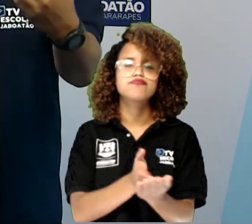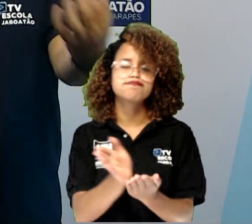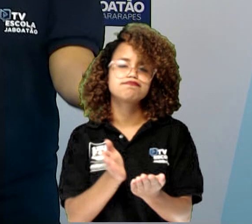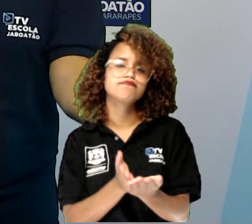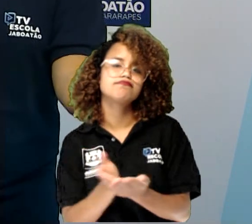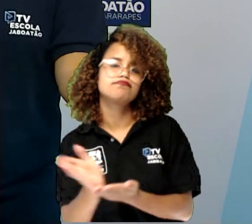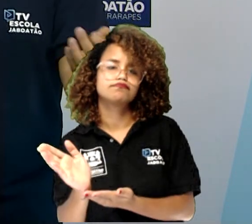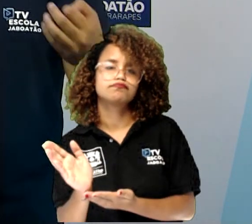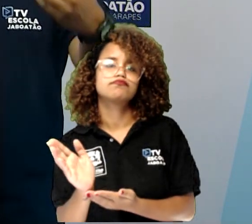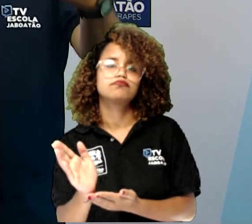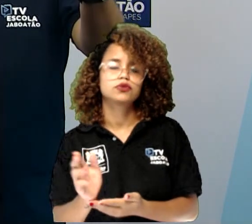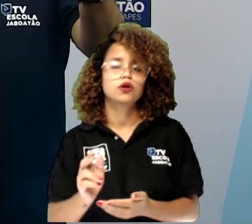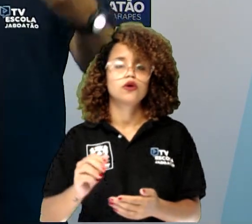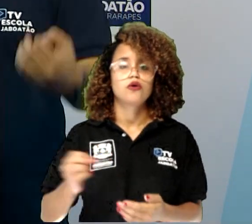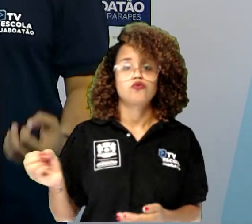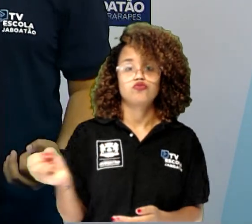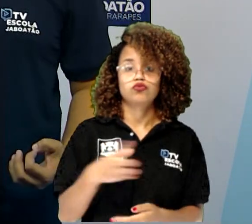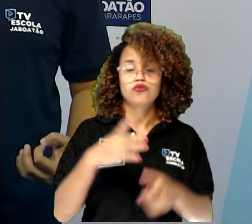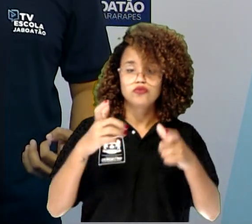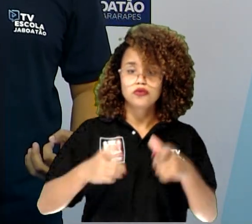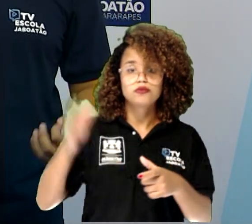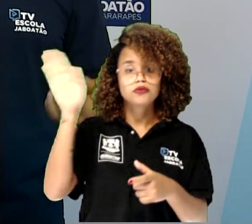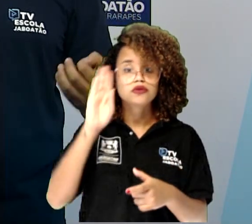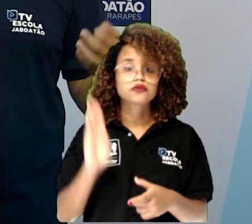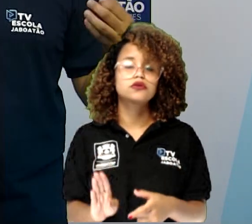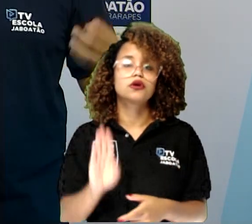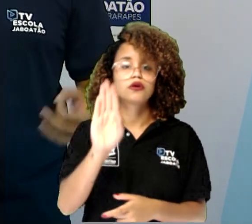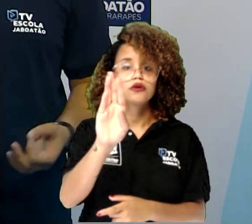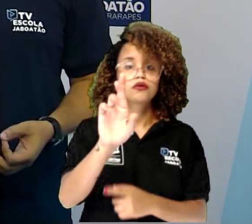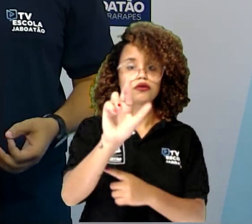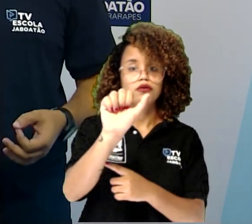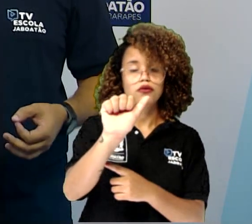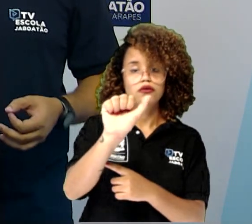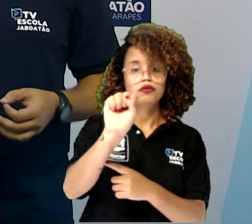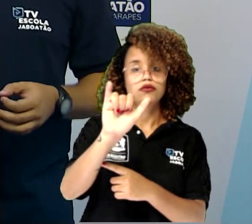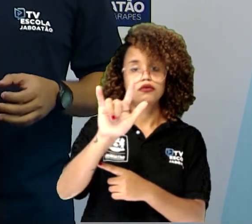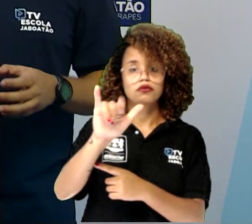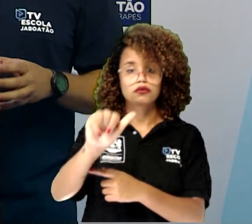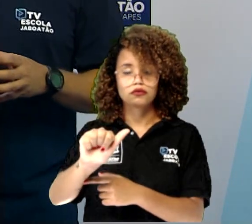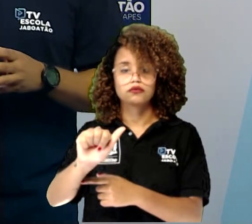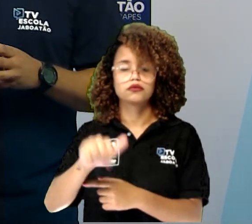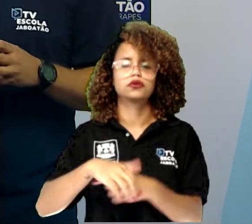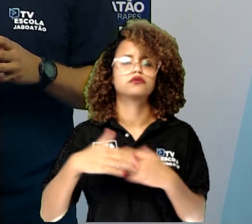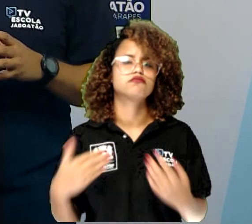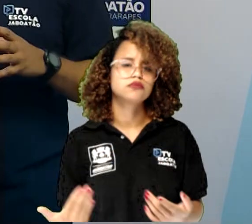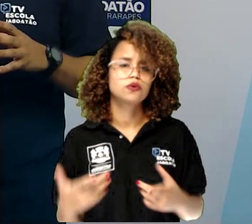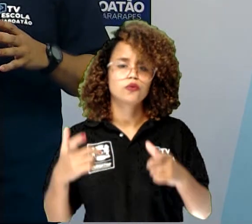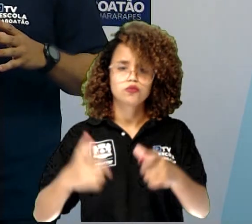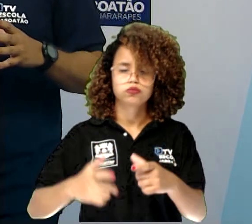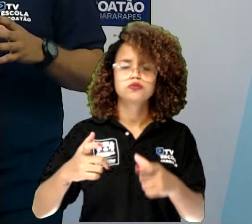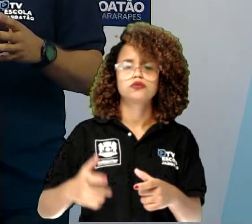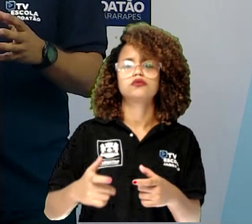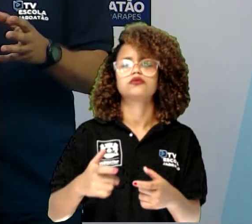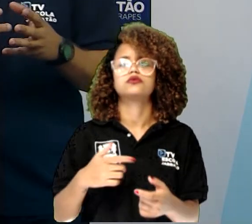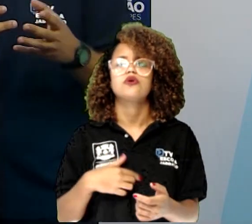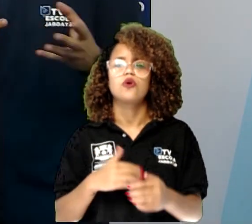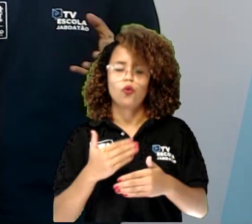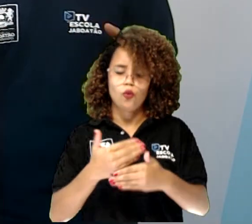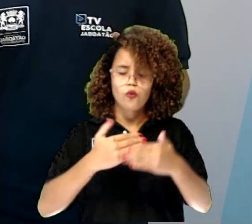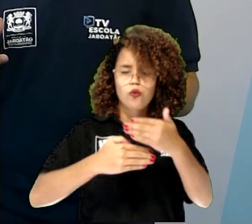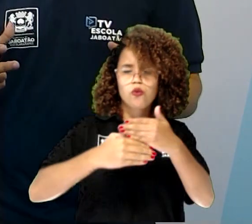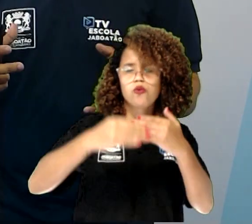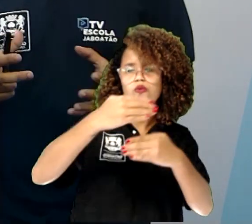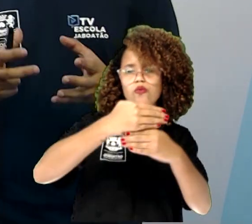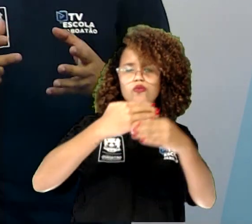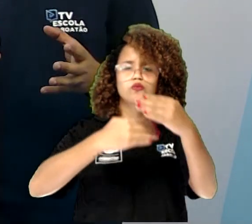capital nova brasileira, né? Que é a cidade de Brasília, o Distrito Federal. Então, o Distrito Federal, na medida que ele foi construído, foi inaugurado